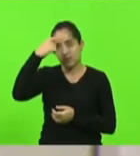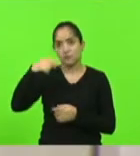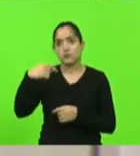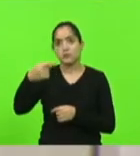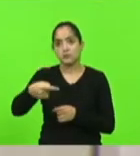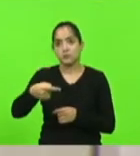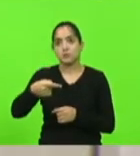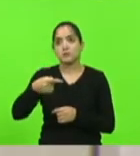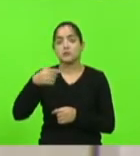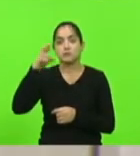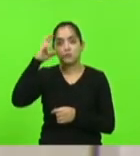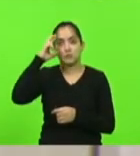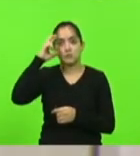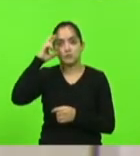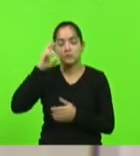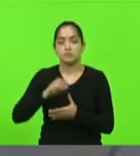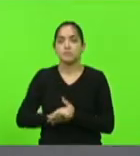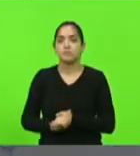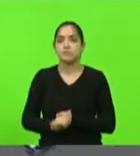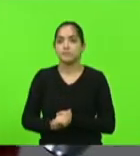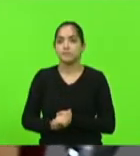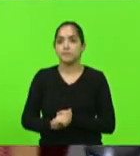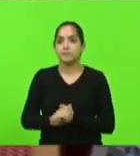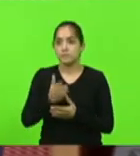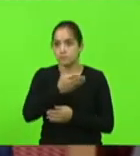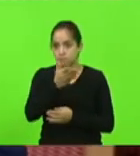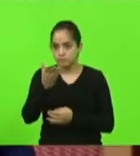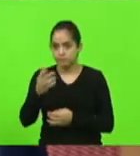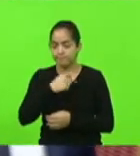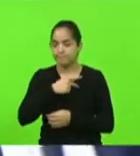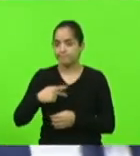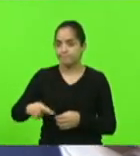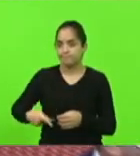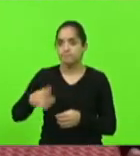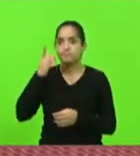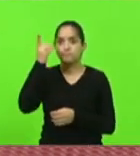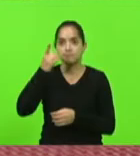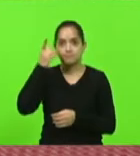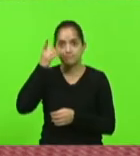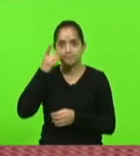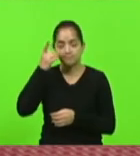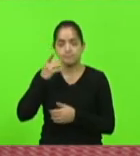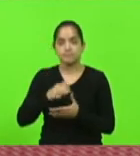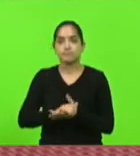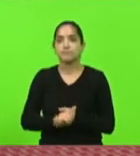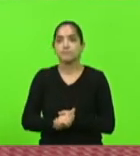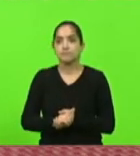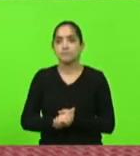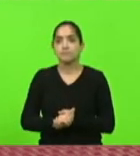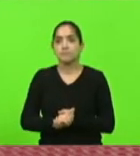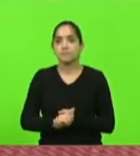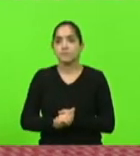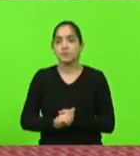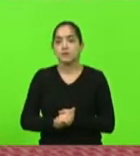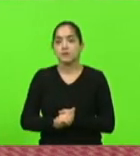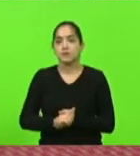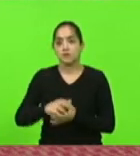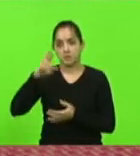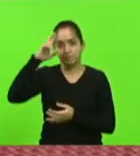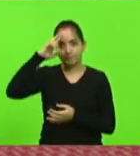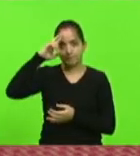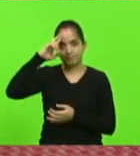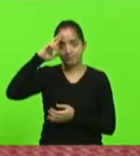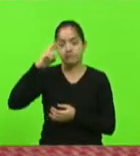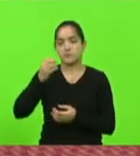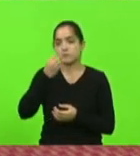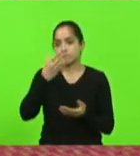Alba. Senhor presidente, senhores deputados, deputado Floriano, seja bem-vindo a essa casa,